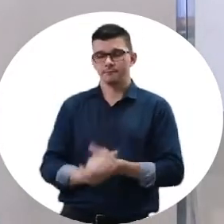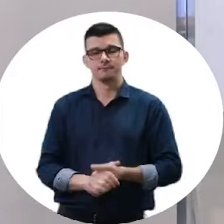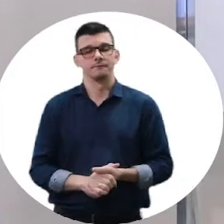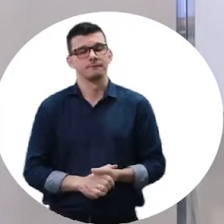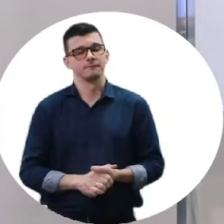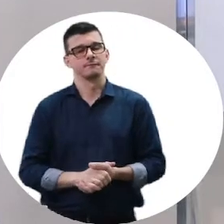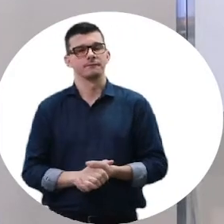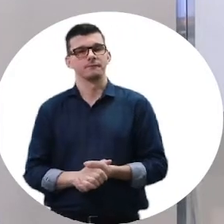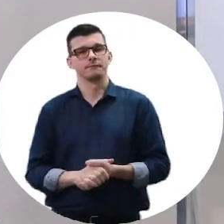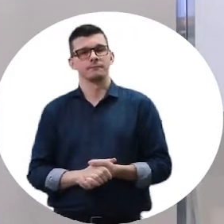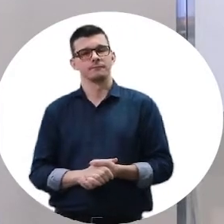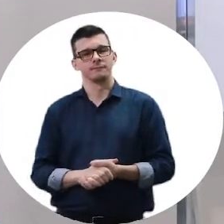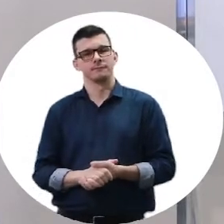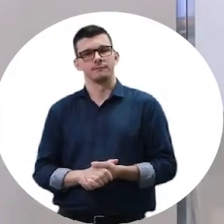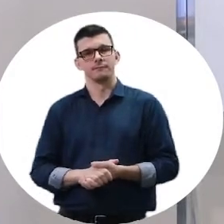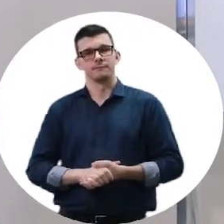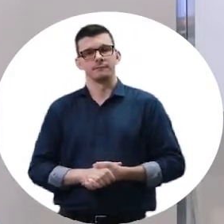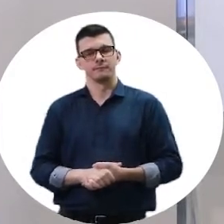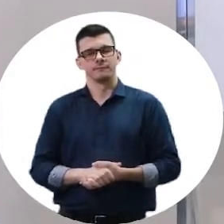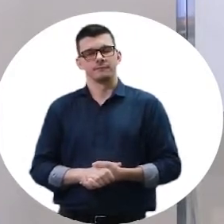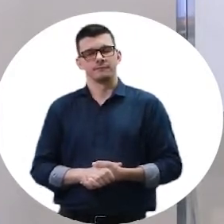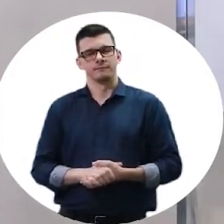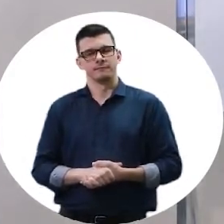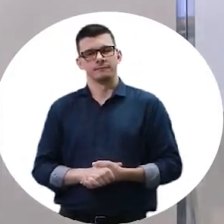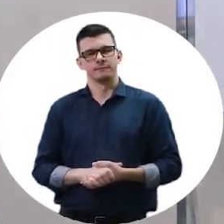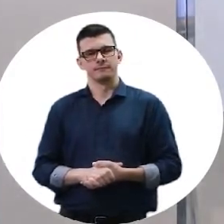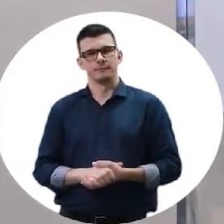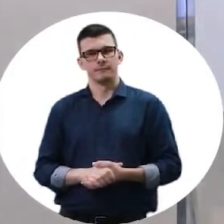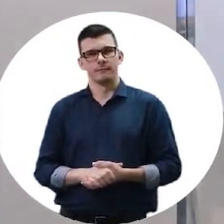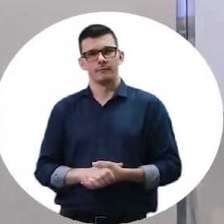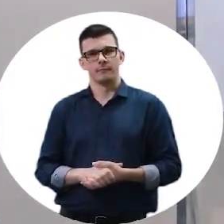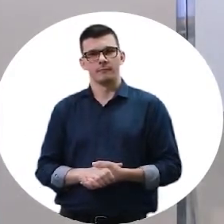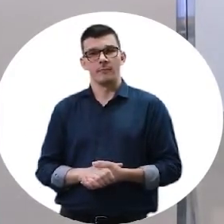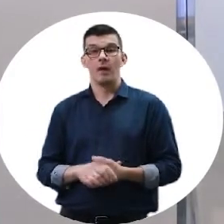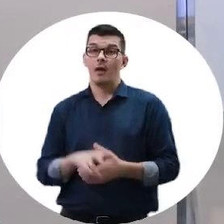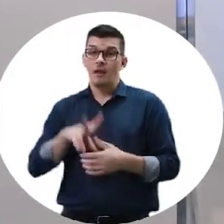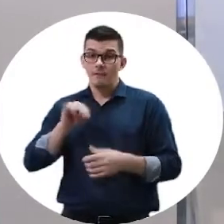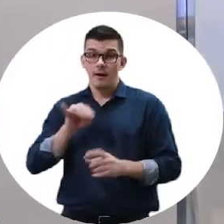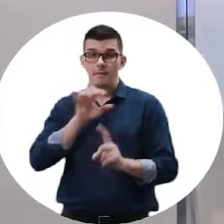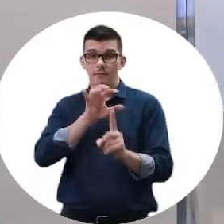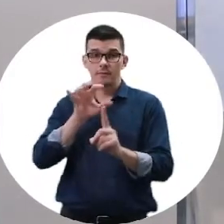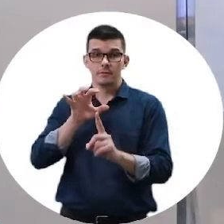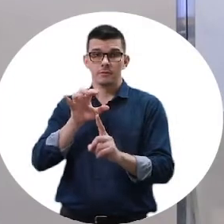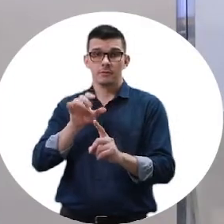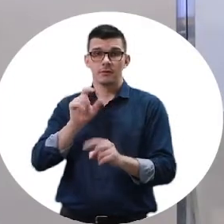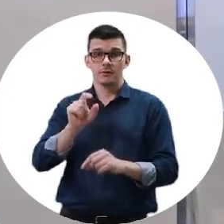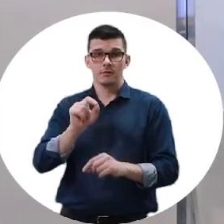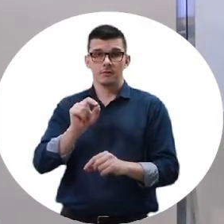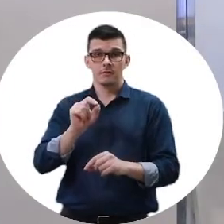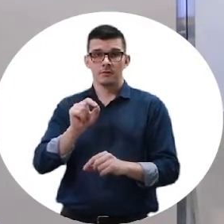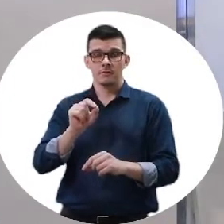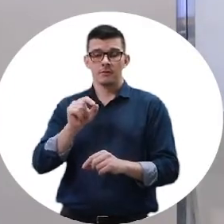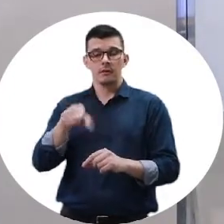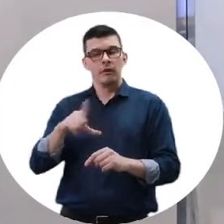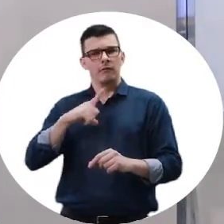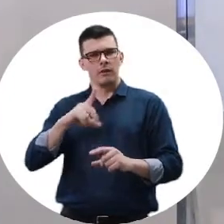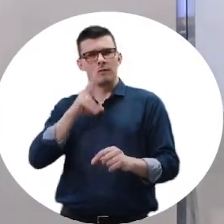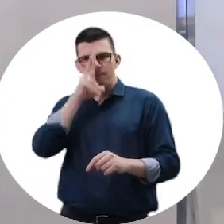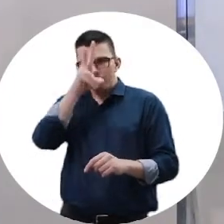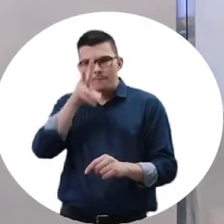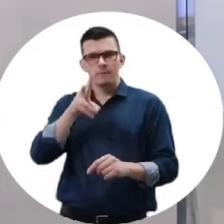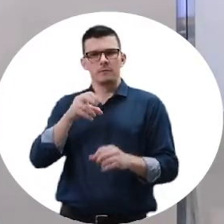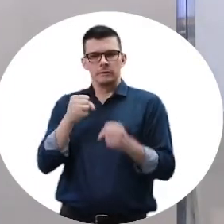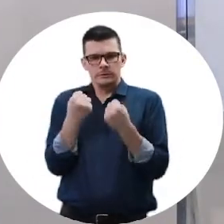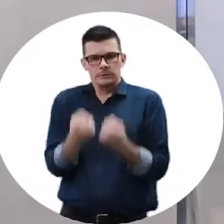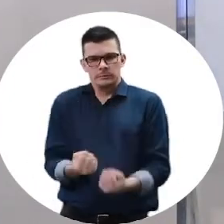constante elástica. É a constante elástica da mola. Define a rigidez da mola. Eu coloquei um